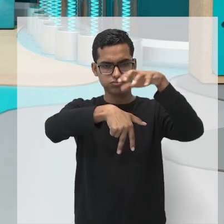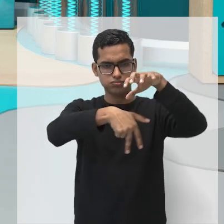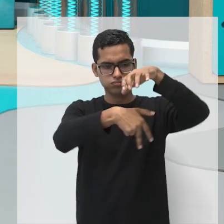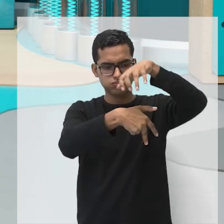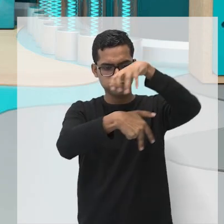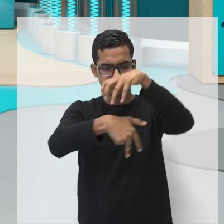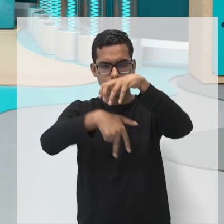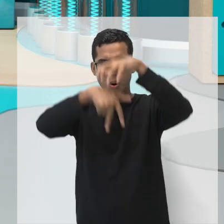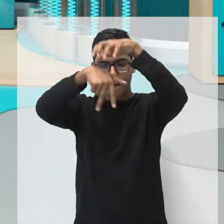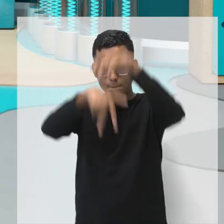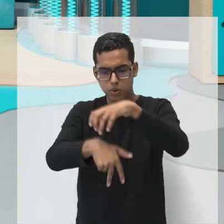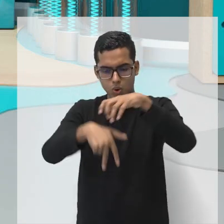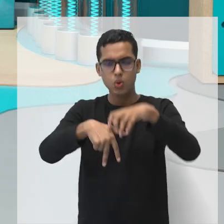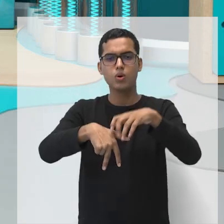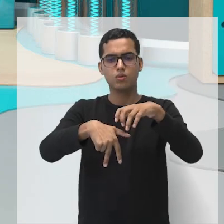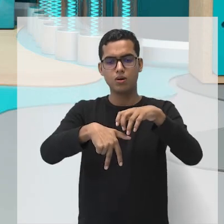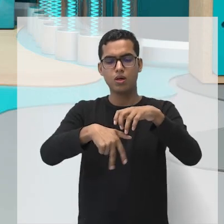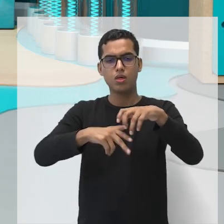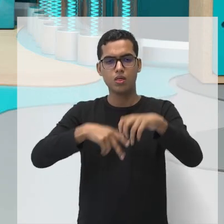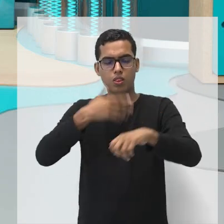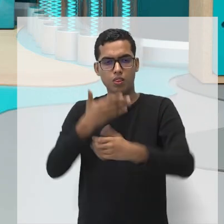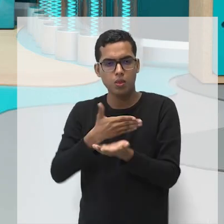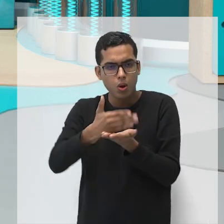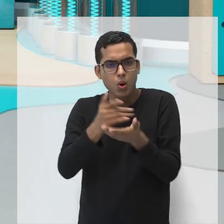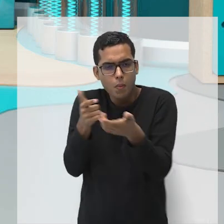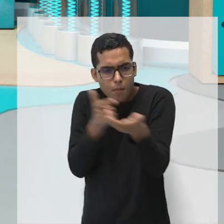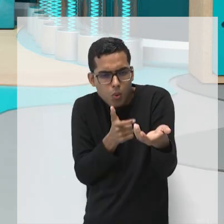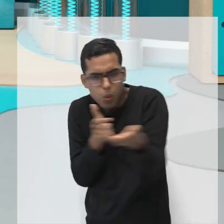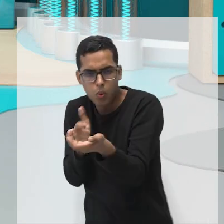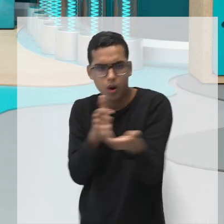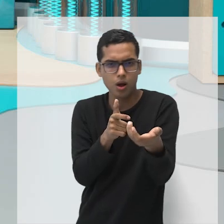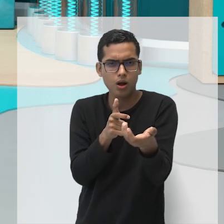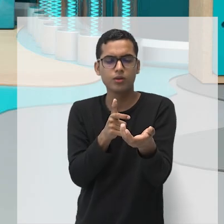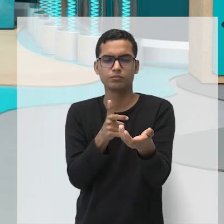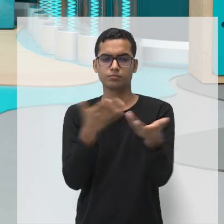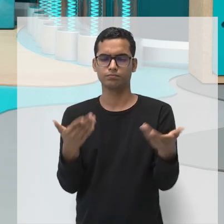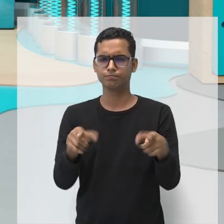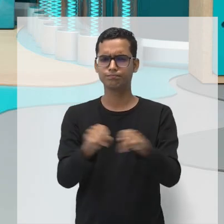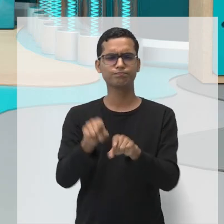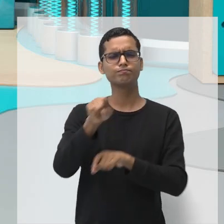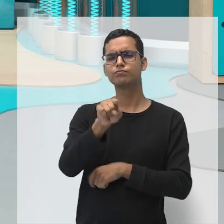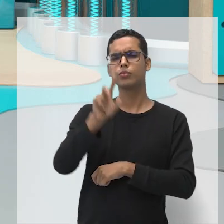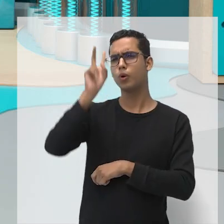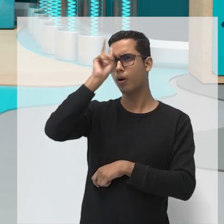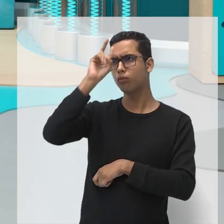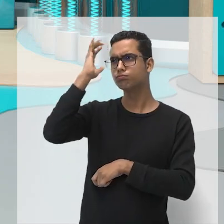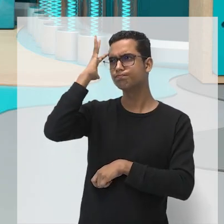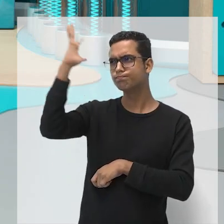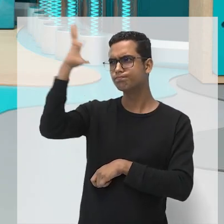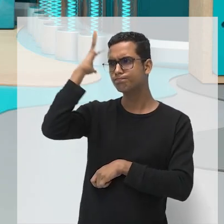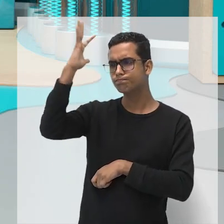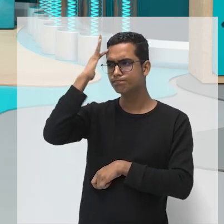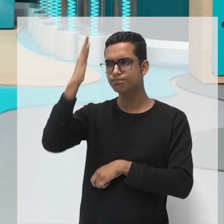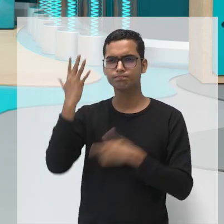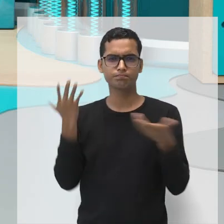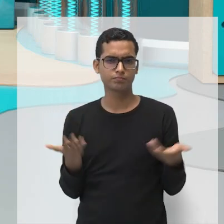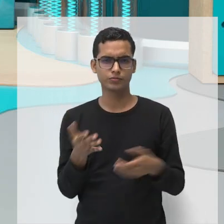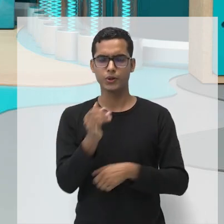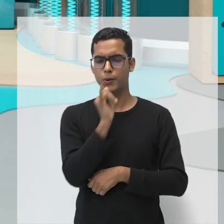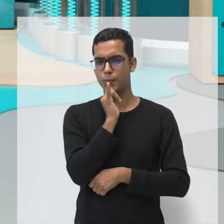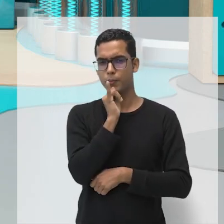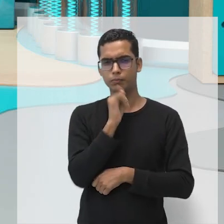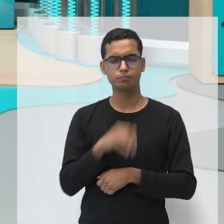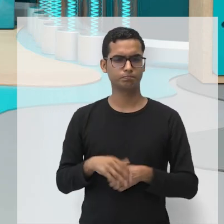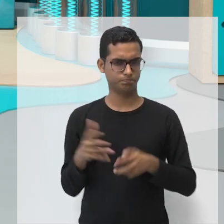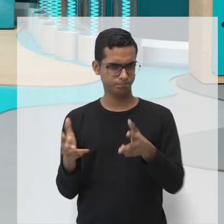é uma diversão maravilhosa. Pensando aí, do que é que vocês lembram quando a gente